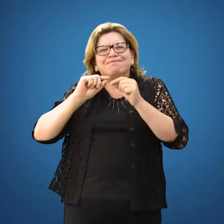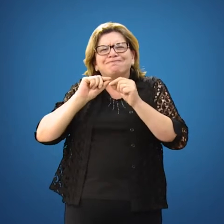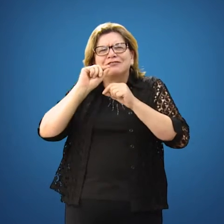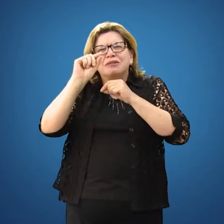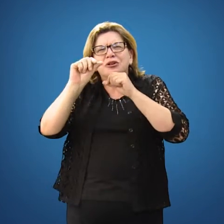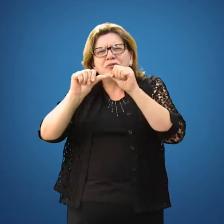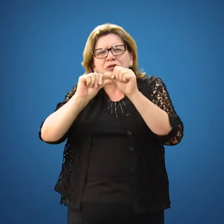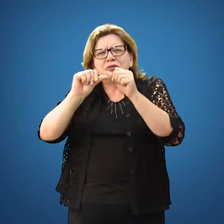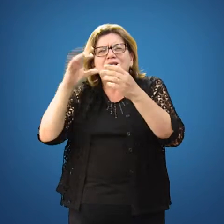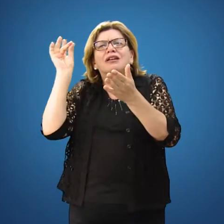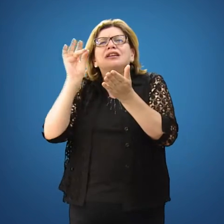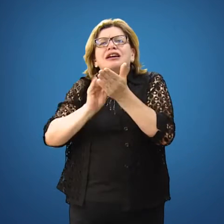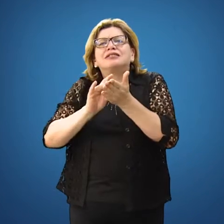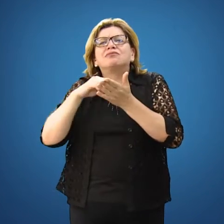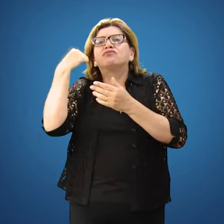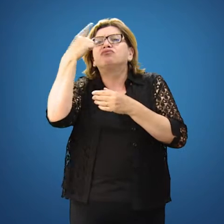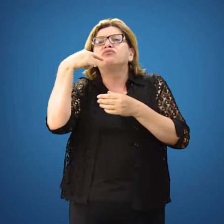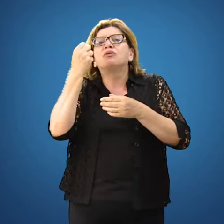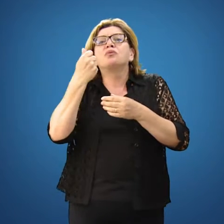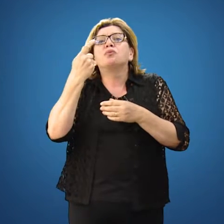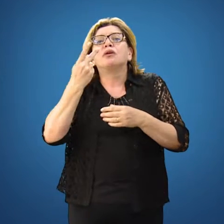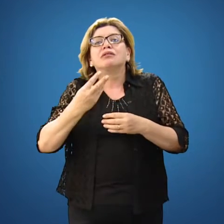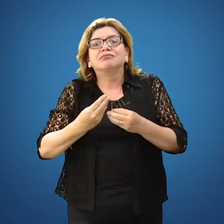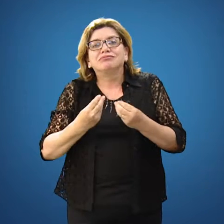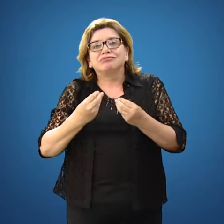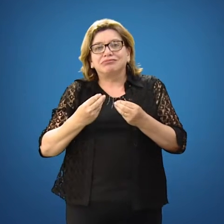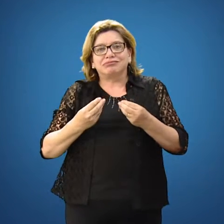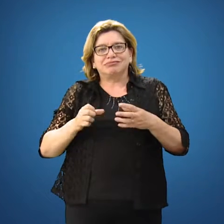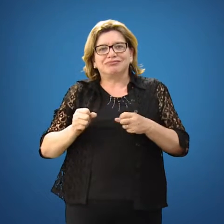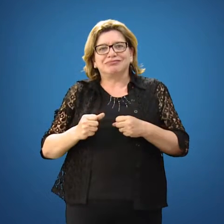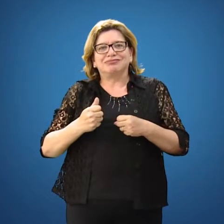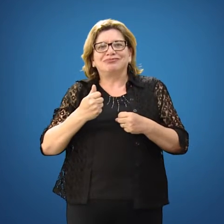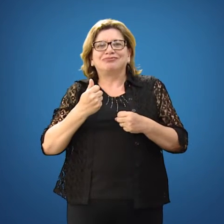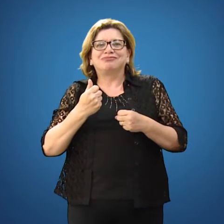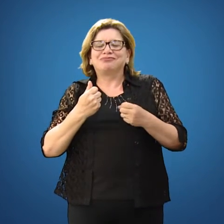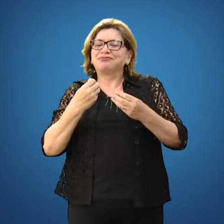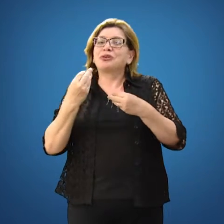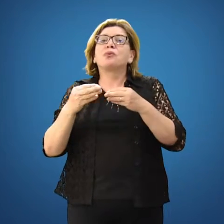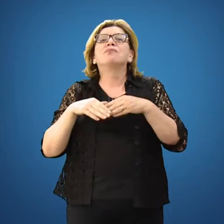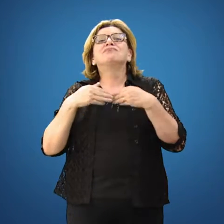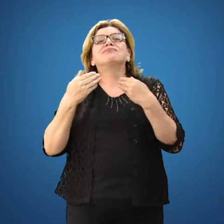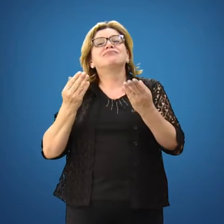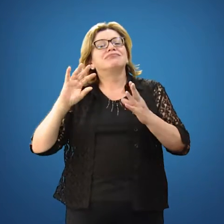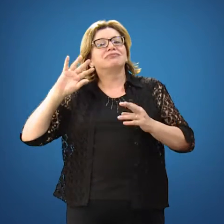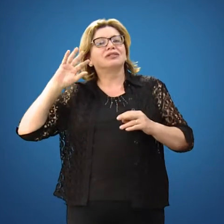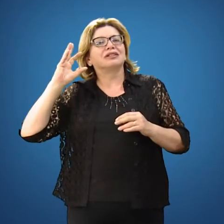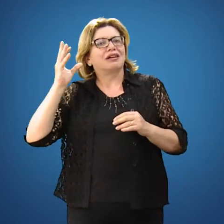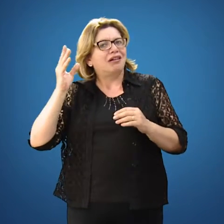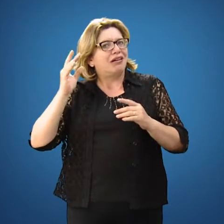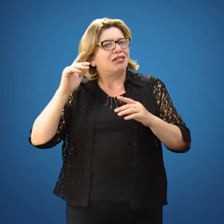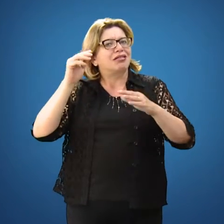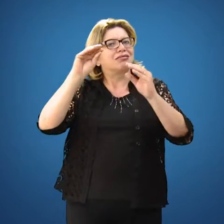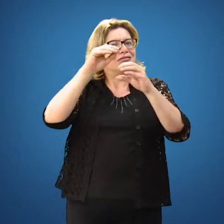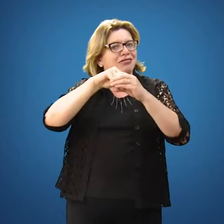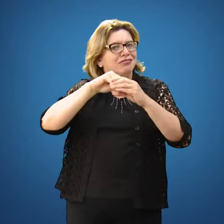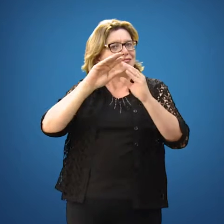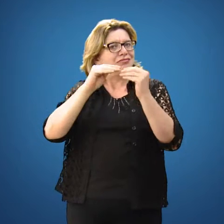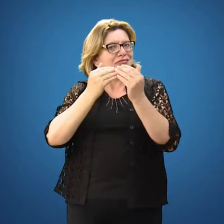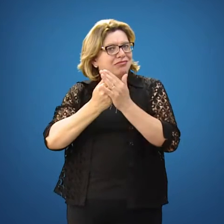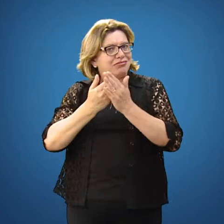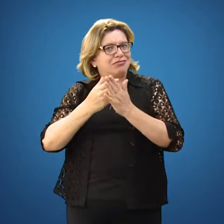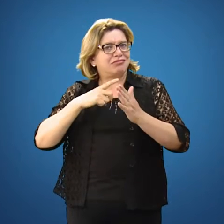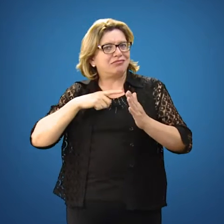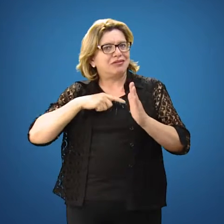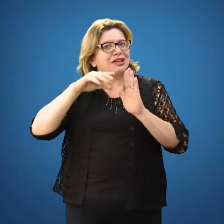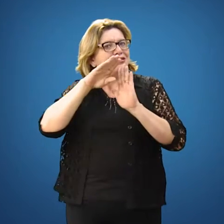viabilidade daquele sonho, né? Então, mesmo dentro da dinâmica escolar, você tem um planejamento já como professor